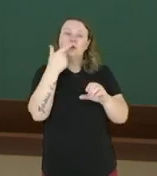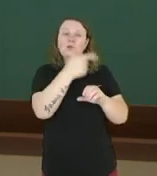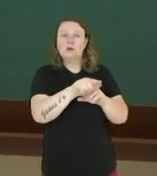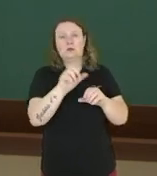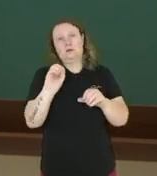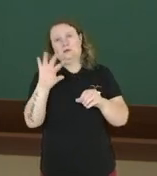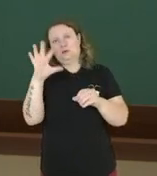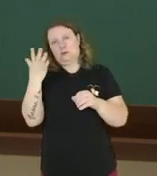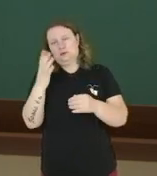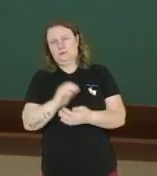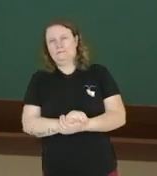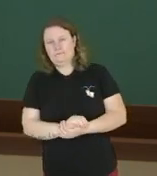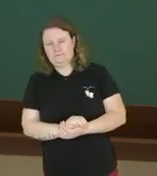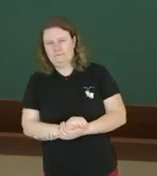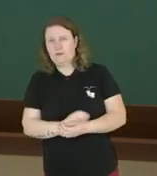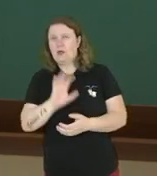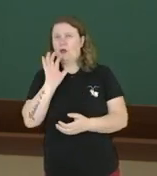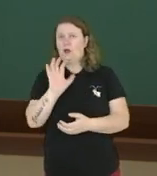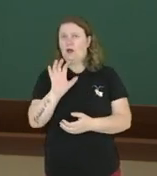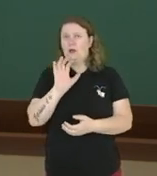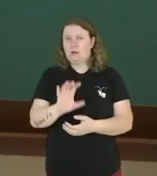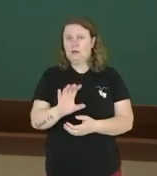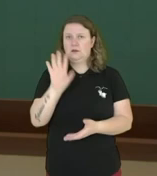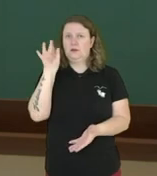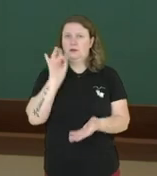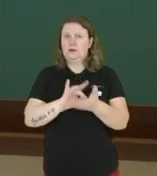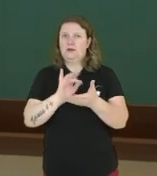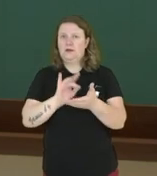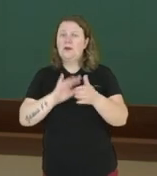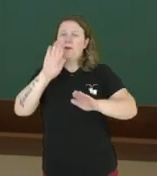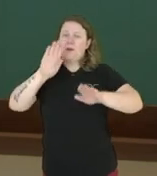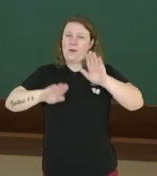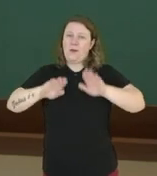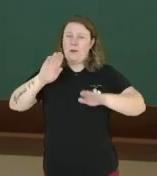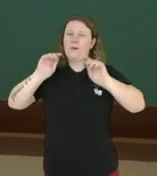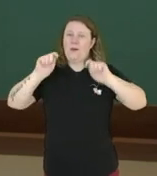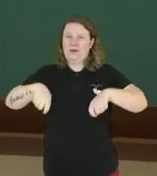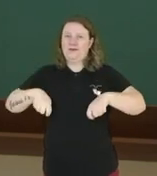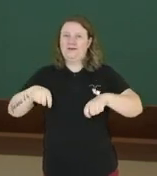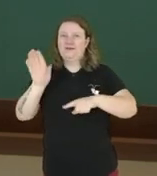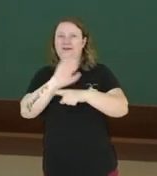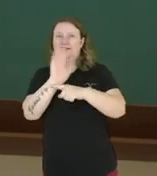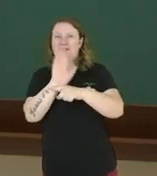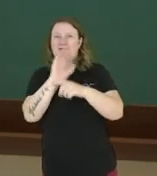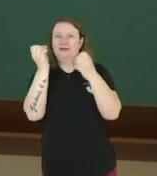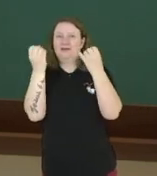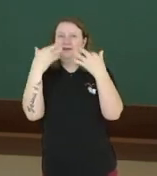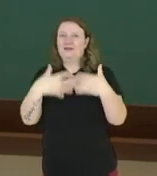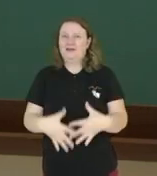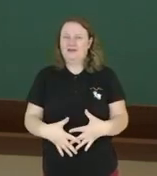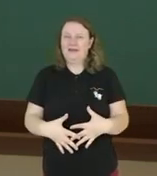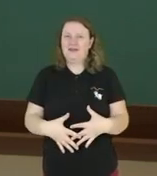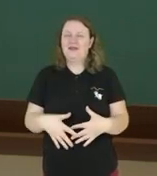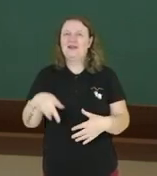outro. Então é assim que nós determinamos a probabilidade. Nesse vídeo, falamos sobre